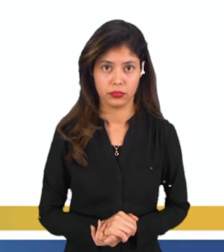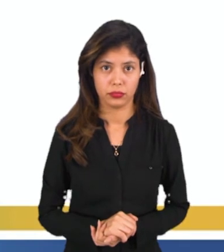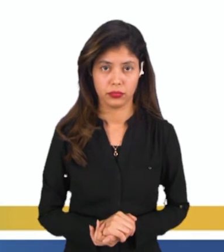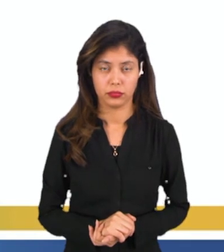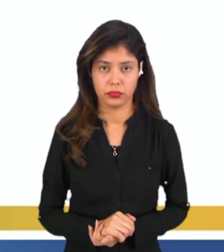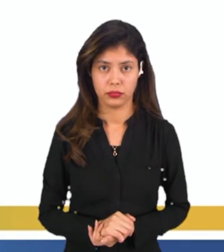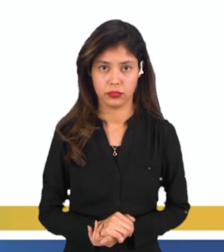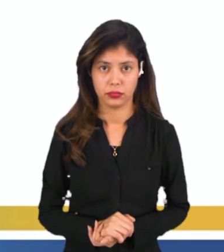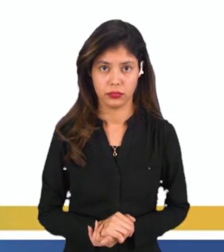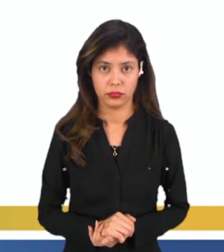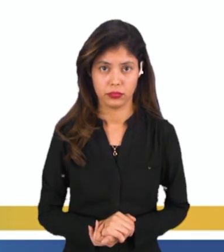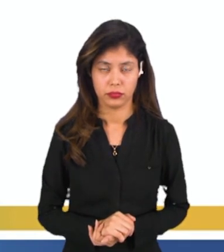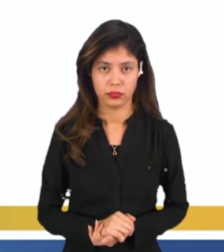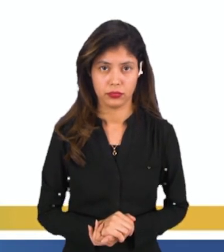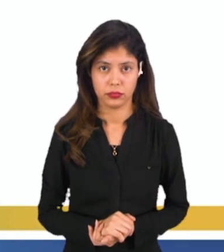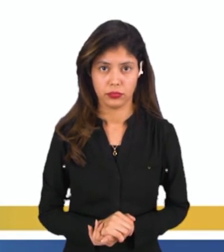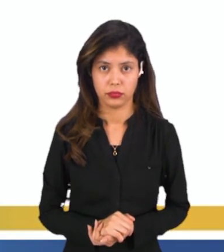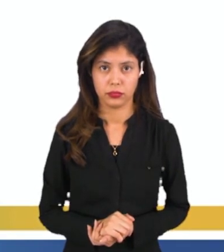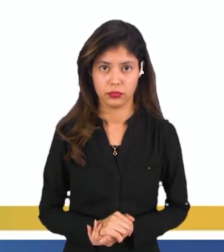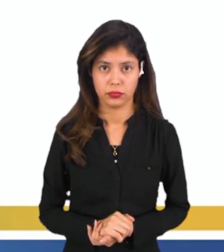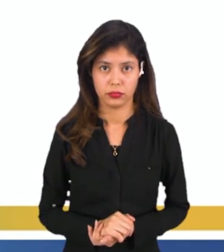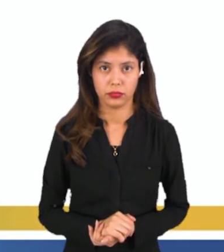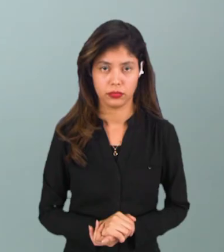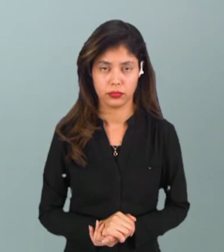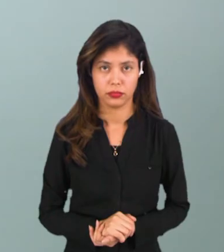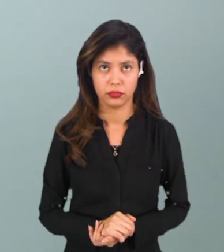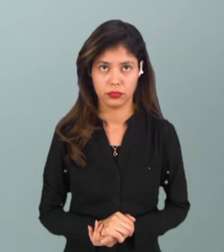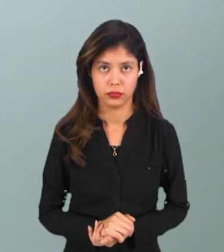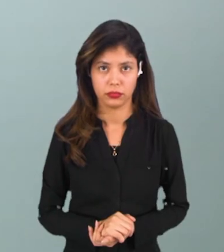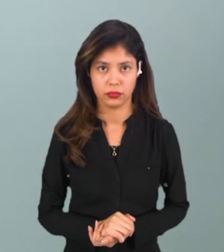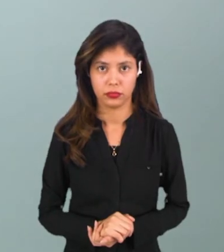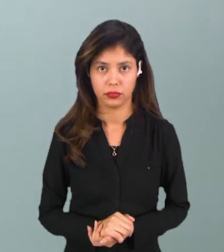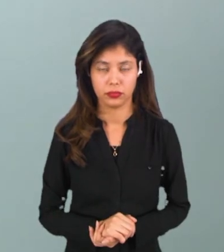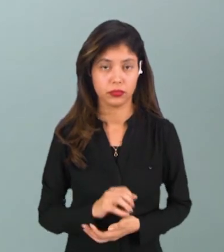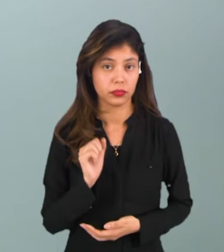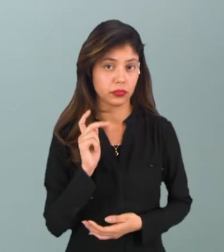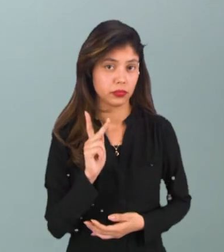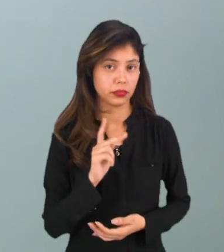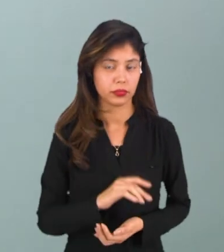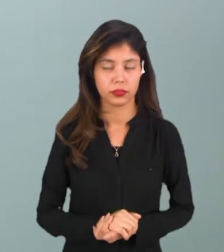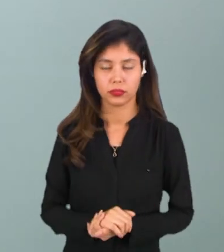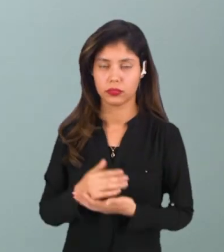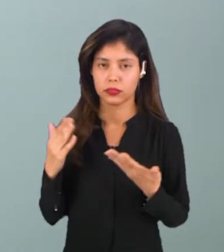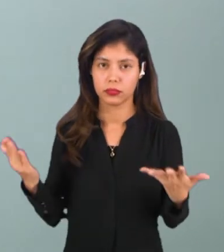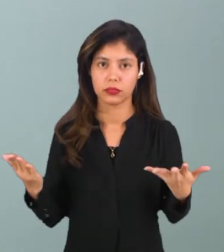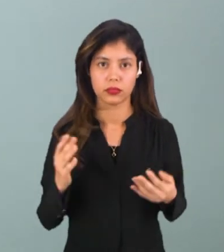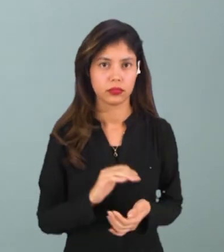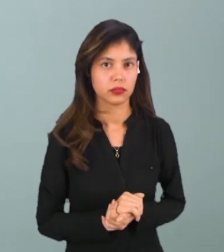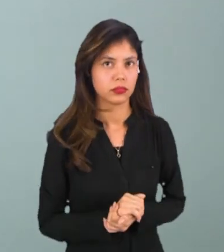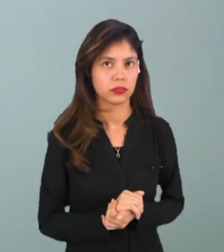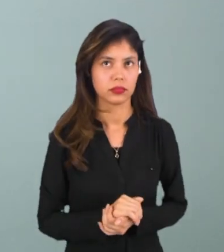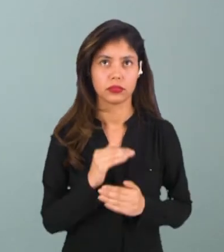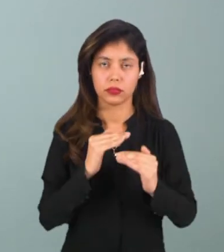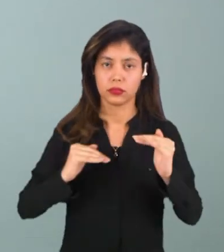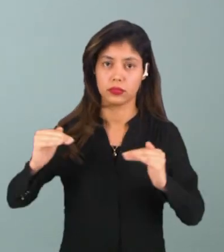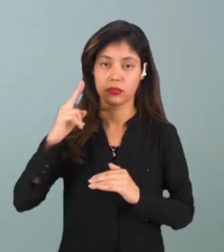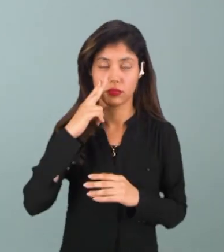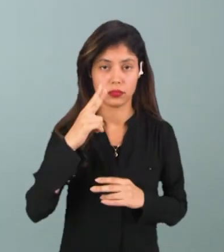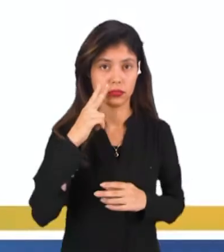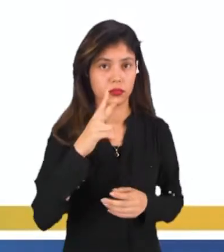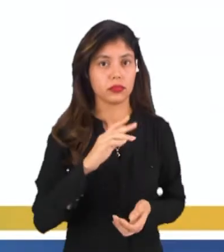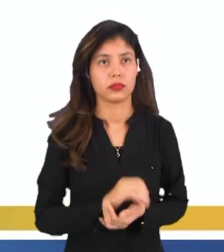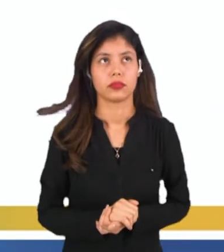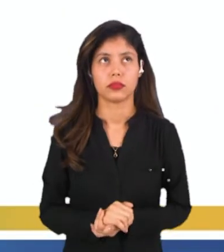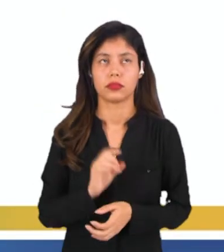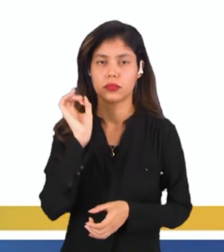Aires, Losadas. Essa obra tem 2 volumes, ok? Então, gente, aqui em cima vocês podem